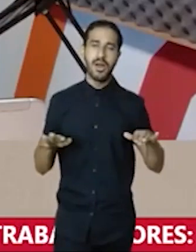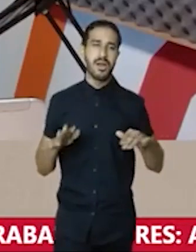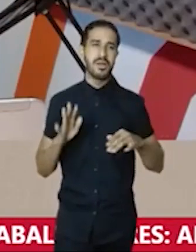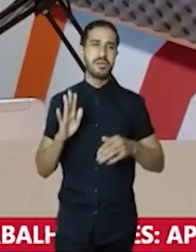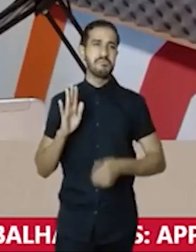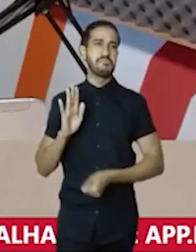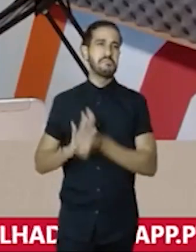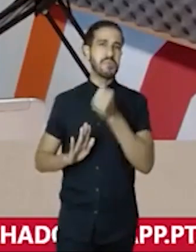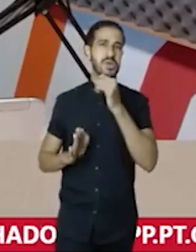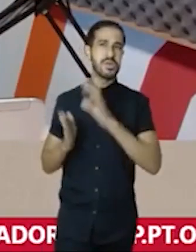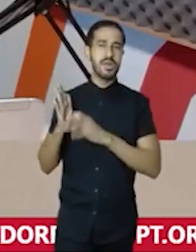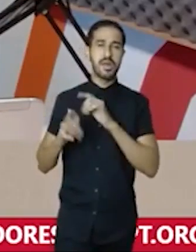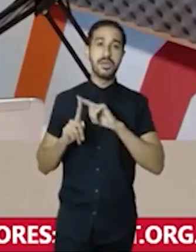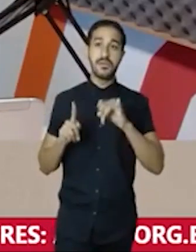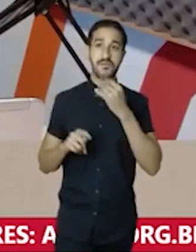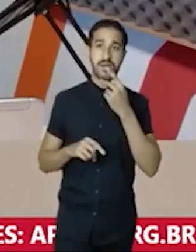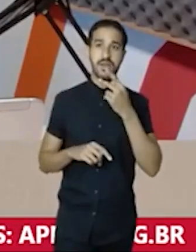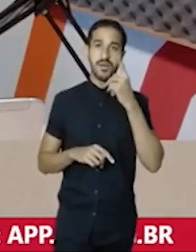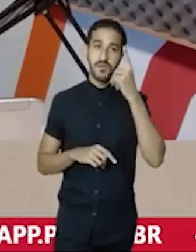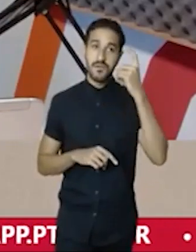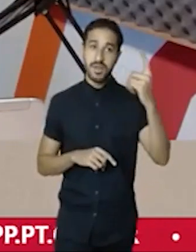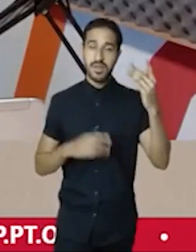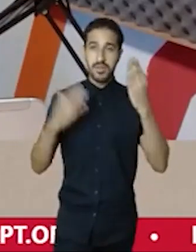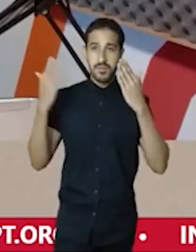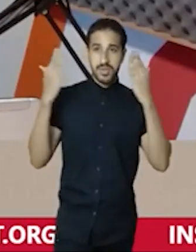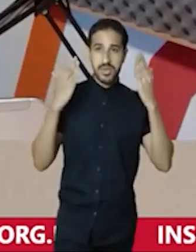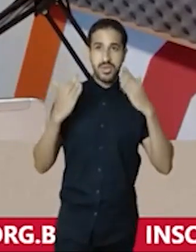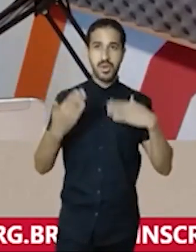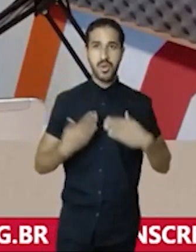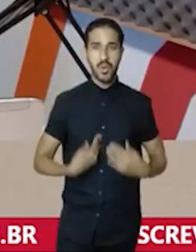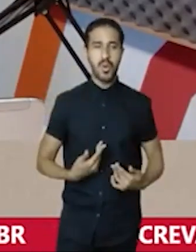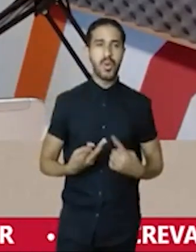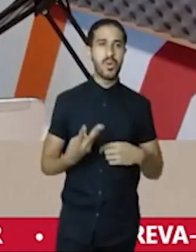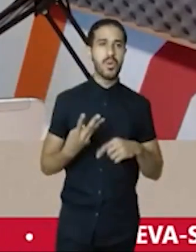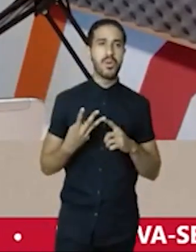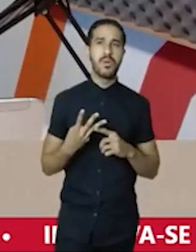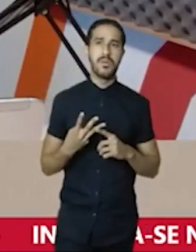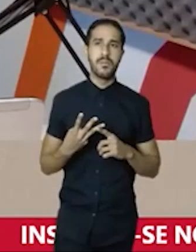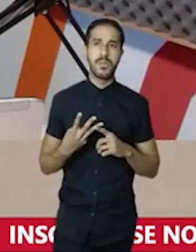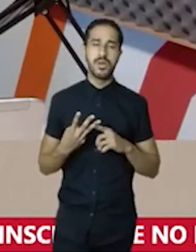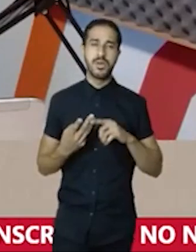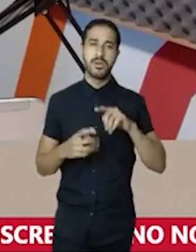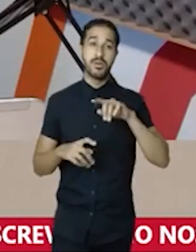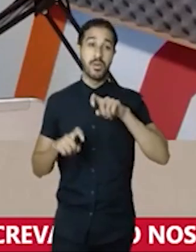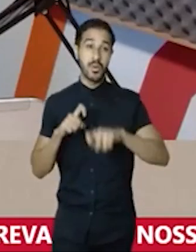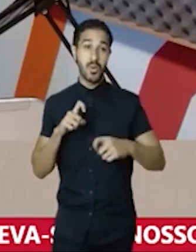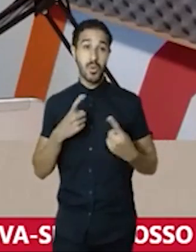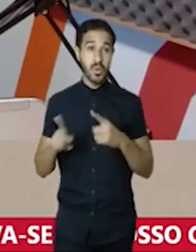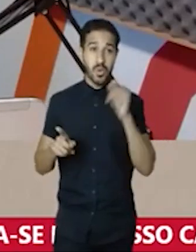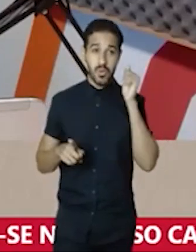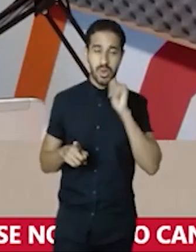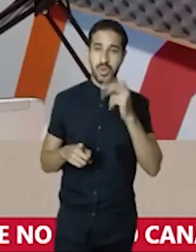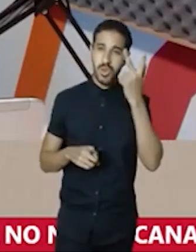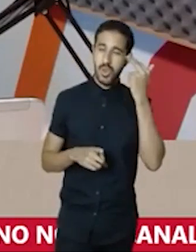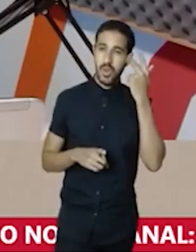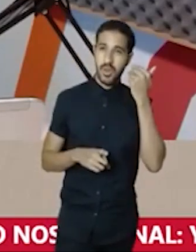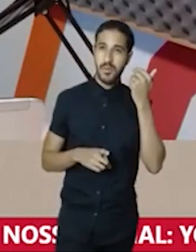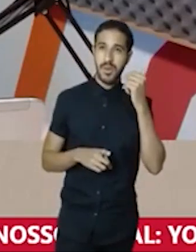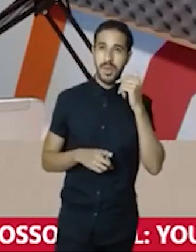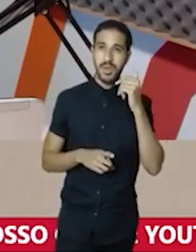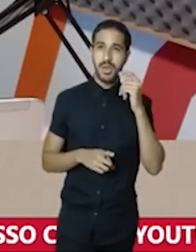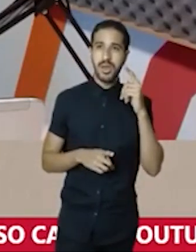porque quando você fala de violência psicológica, física, sexual contra as mulheres, a tendência é não